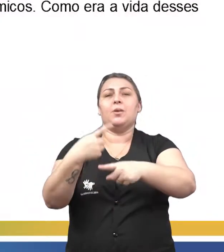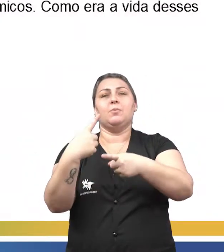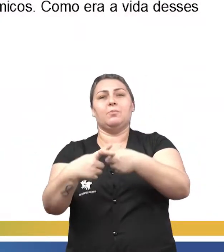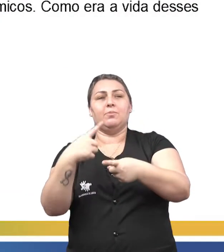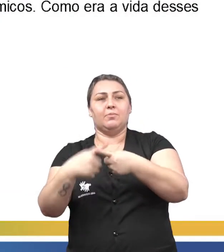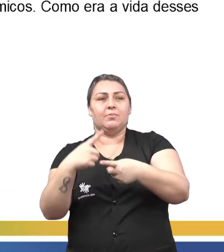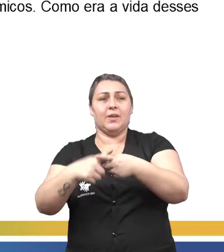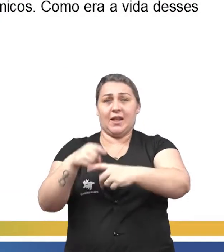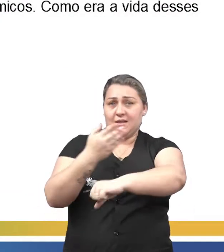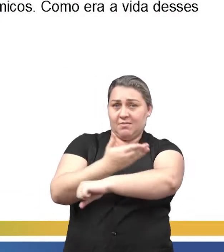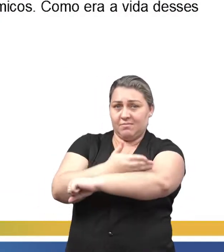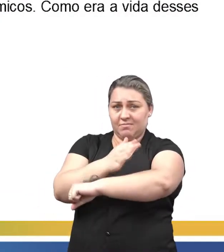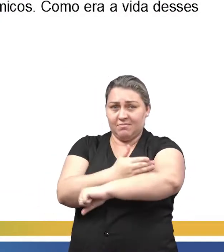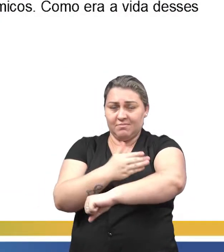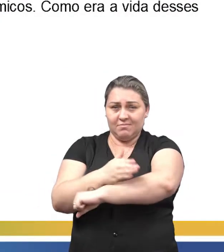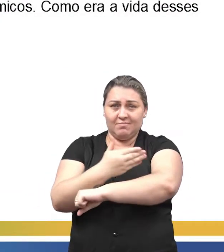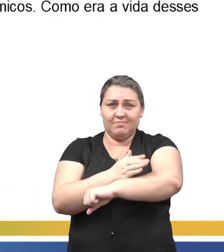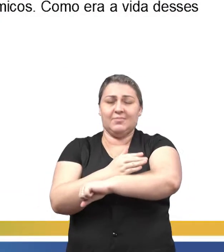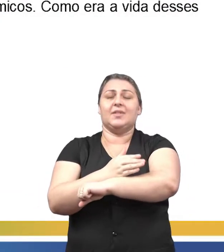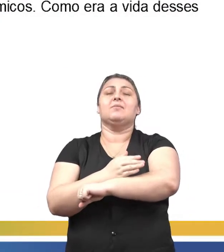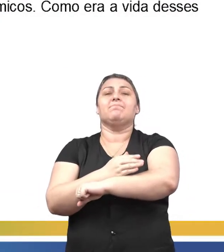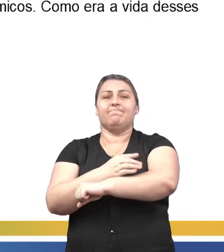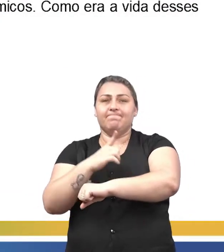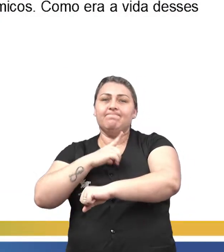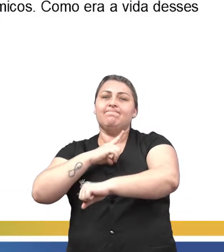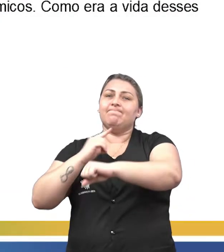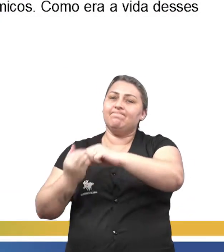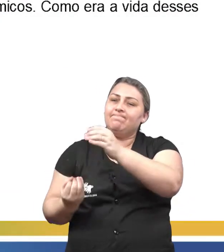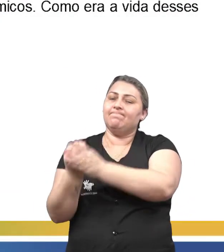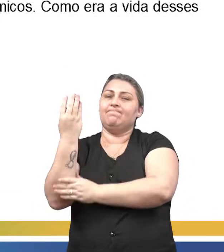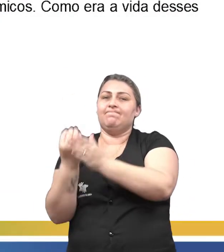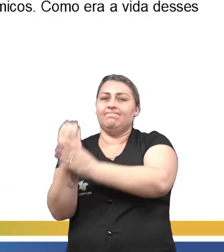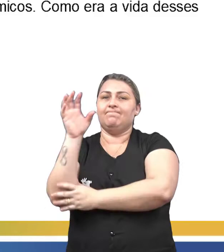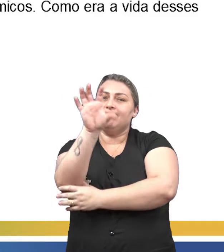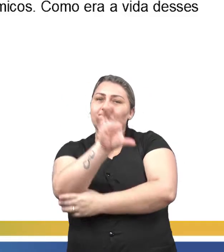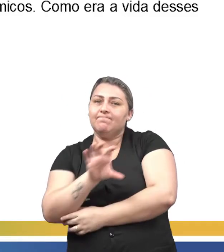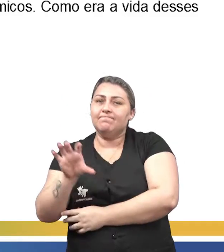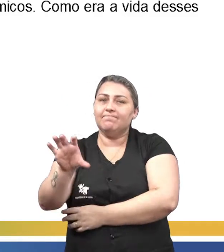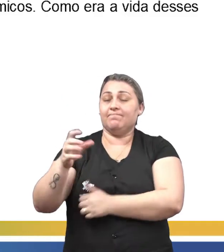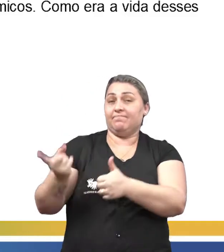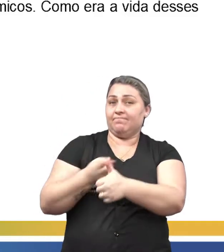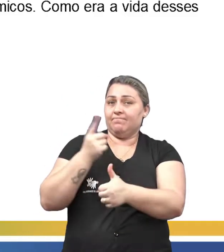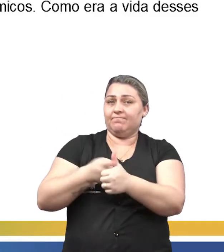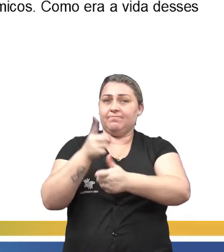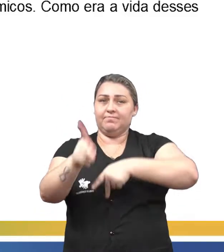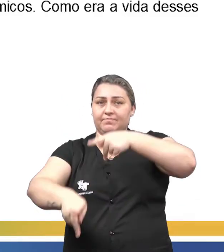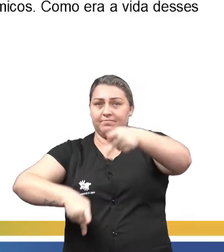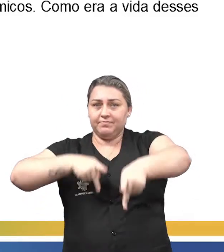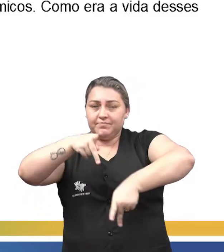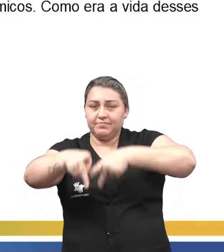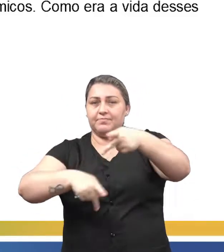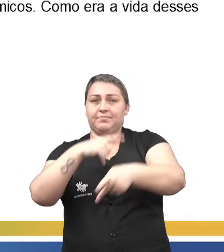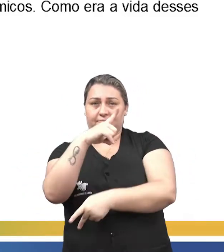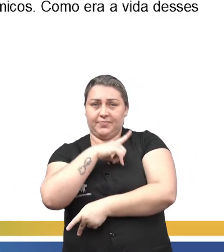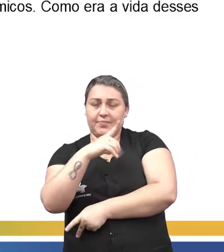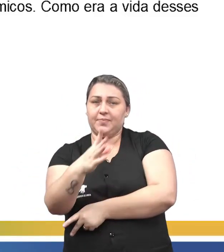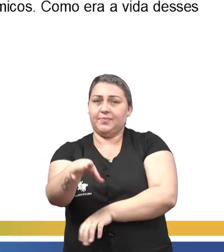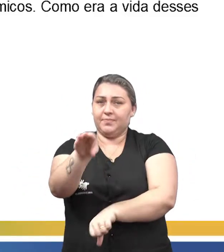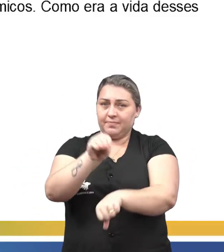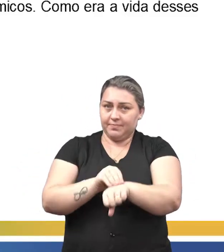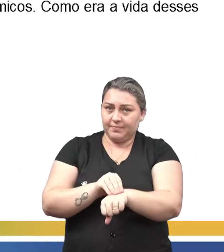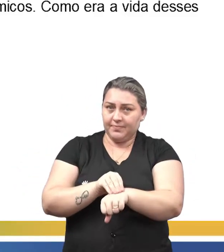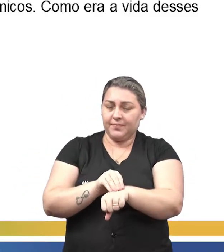essas práticas, esses adventos que foram surgindo na região. As primeiras civilizações que se tem